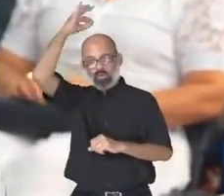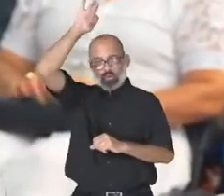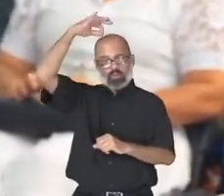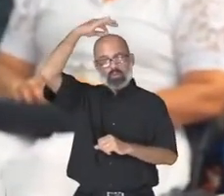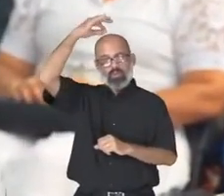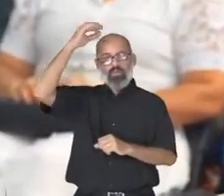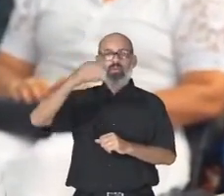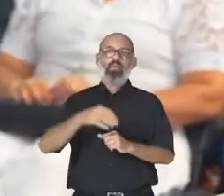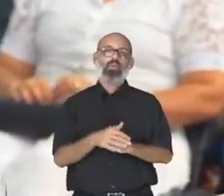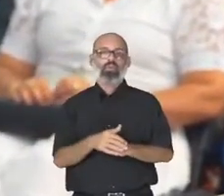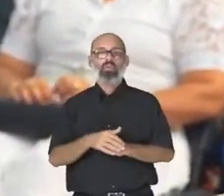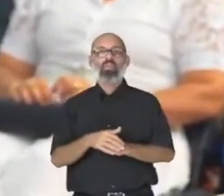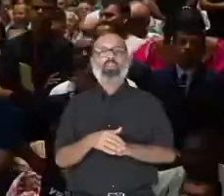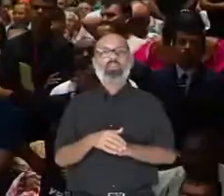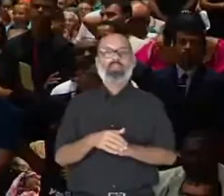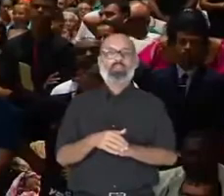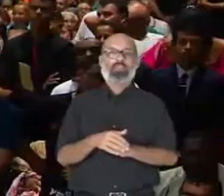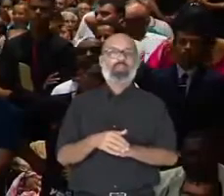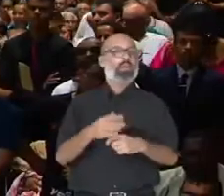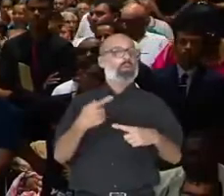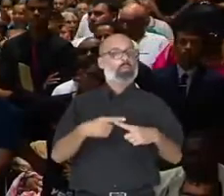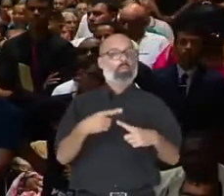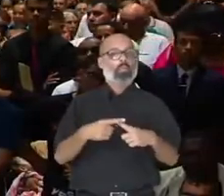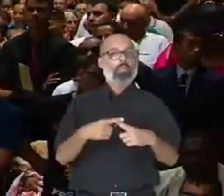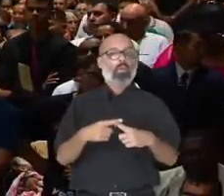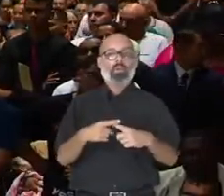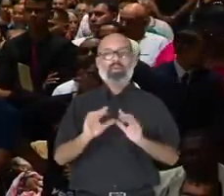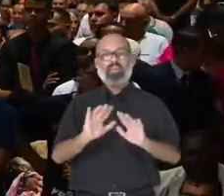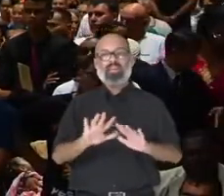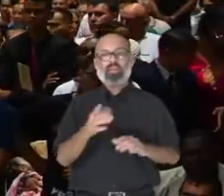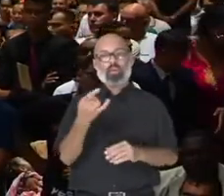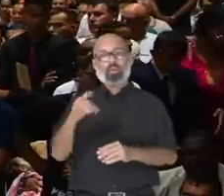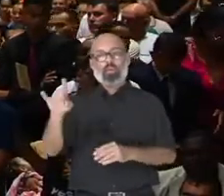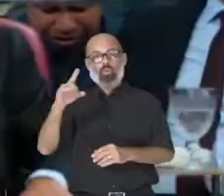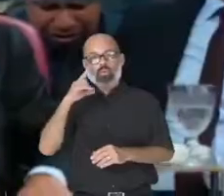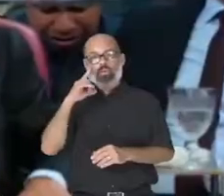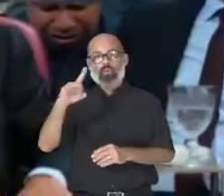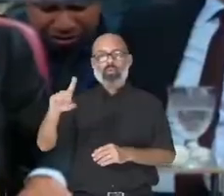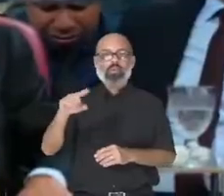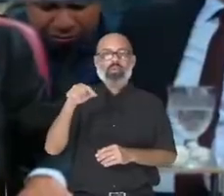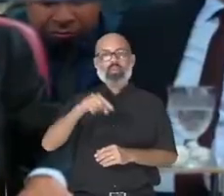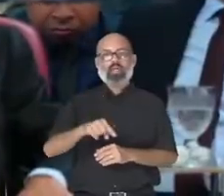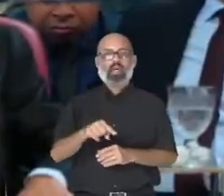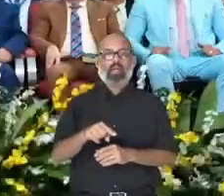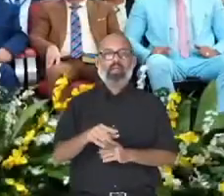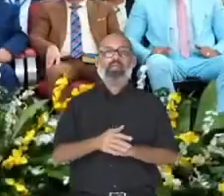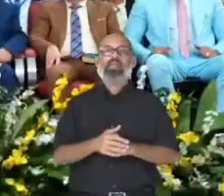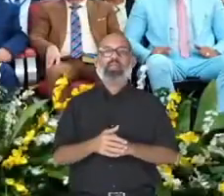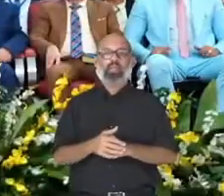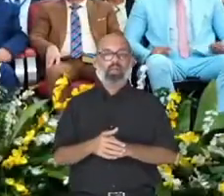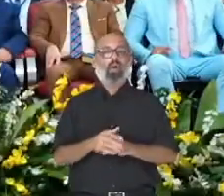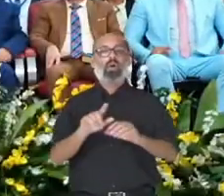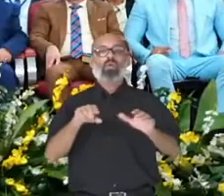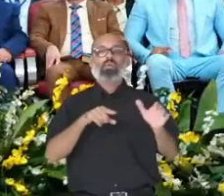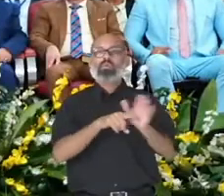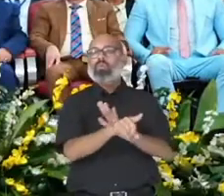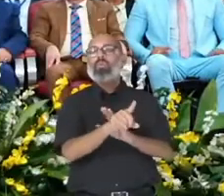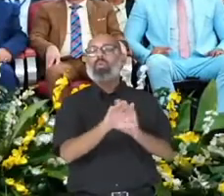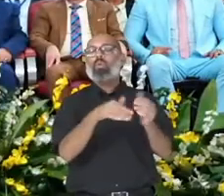Santo. Porque é uma condição deixada para os últimos dias. E aqui vai uma pancada, pergunte qual.